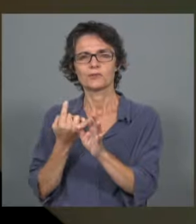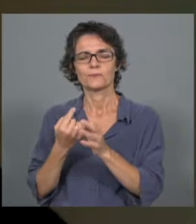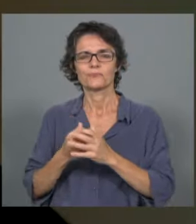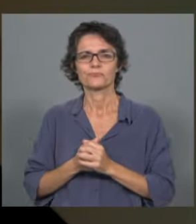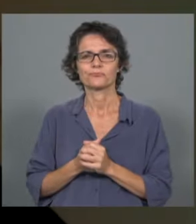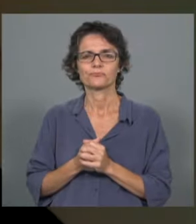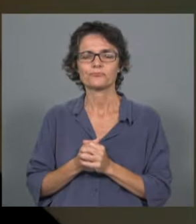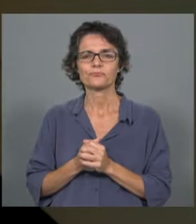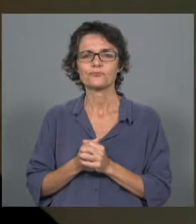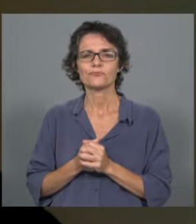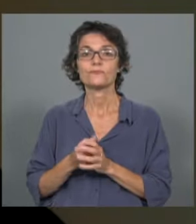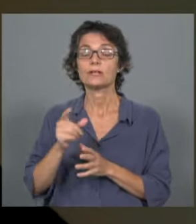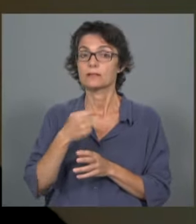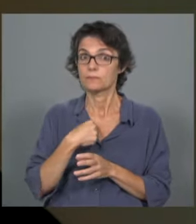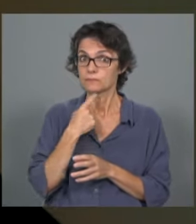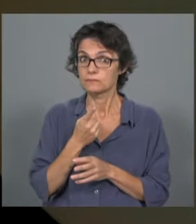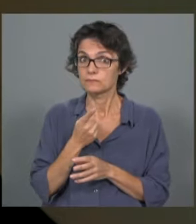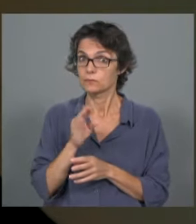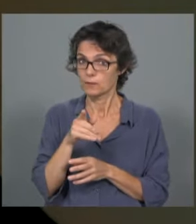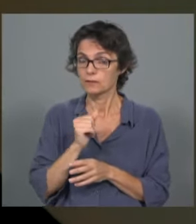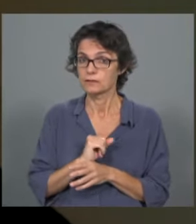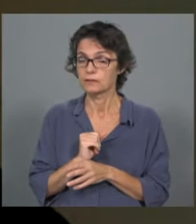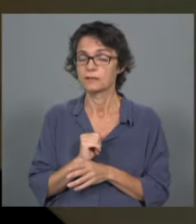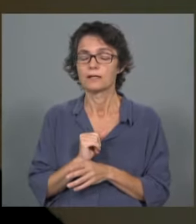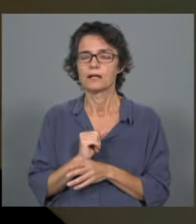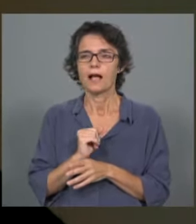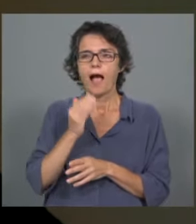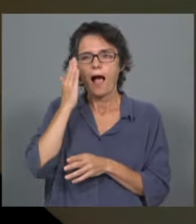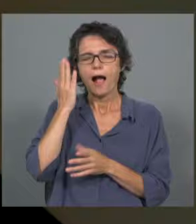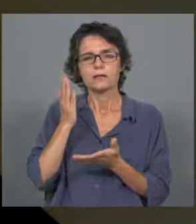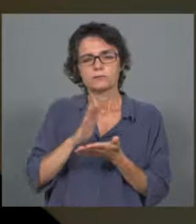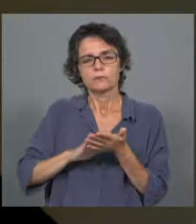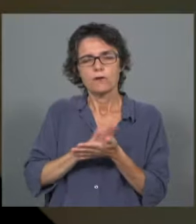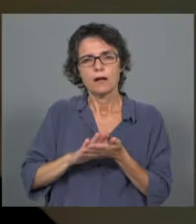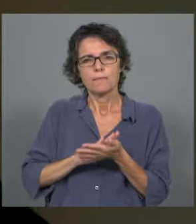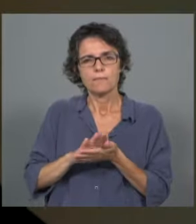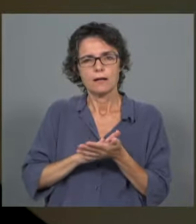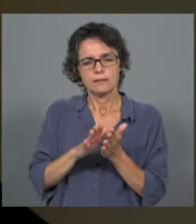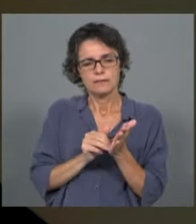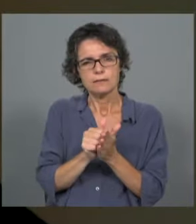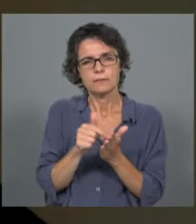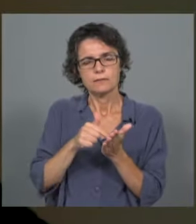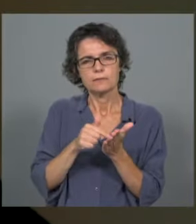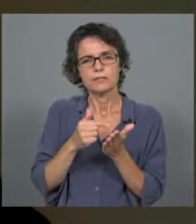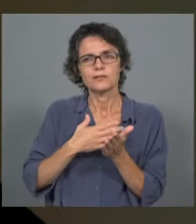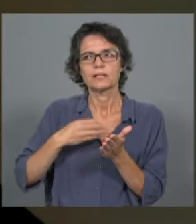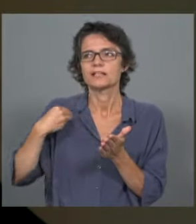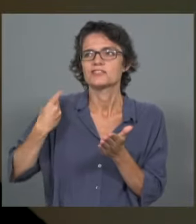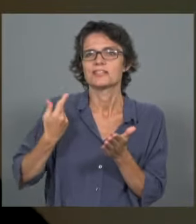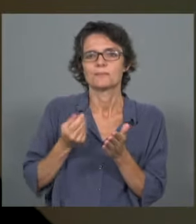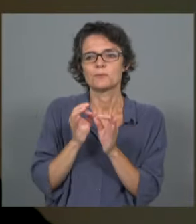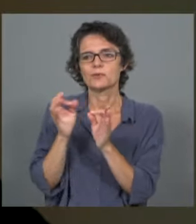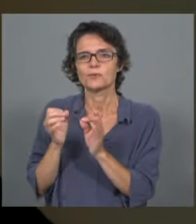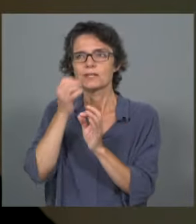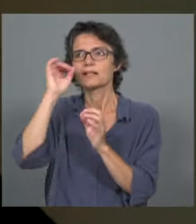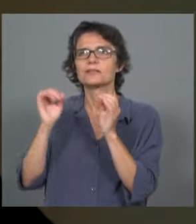mim, até digo que o principal fundamento bíblico que nos deve fazer cuidar da criação, mais